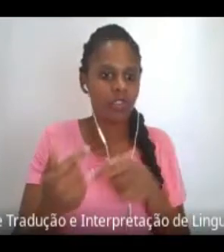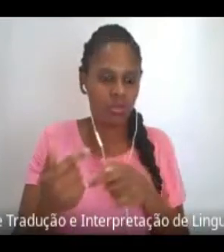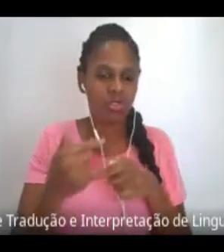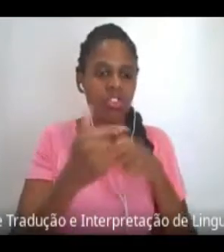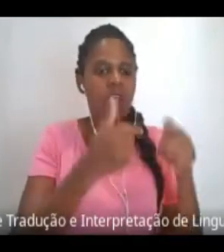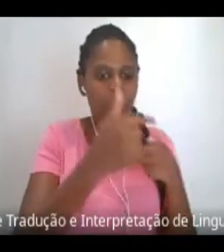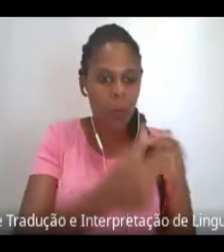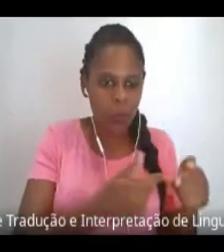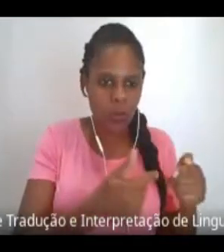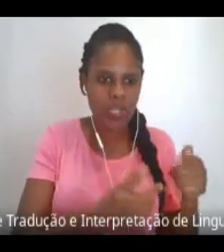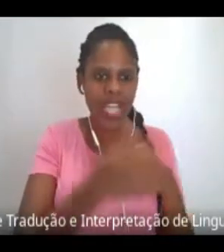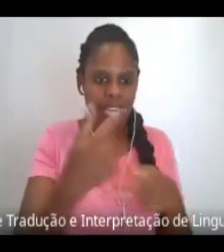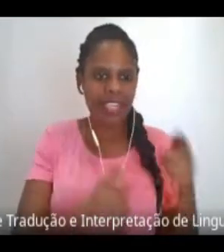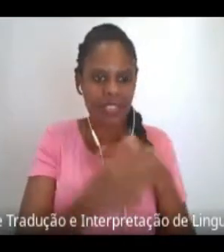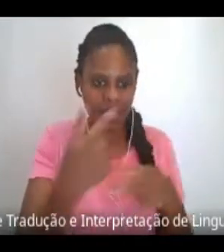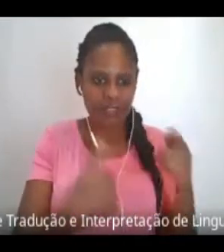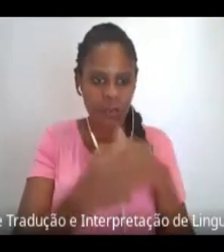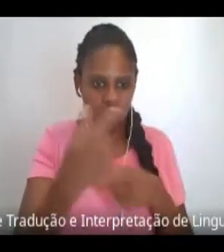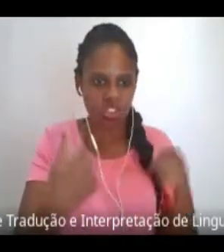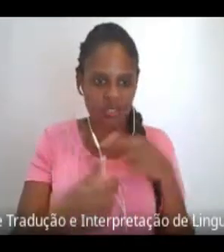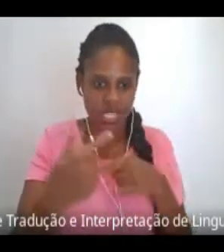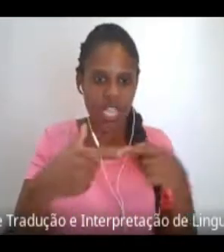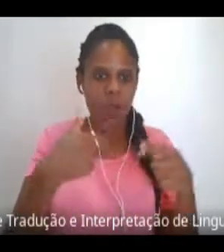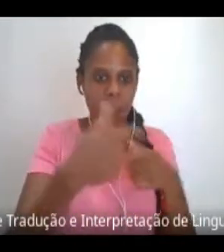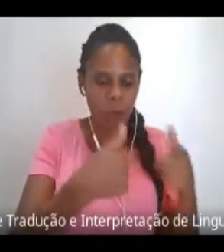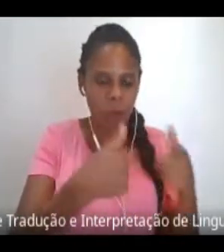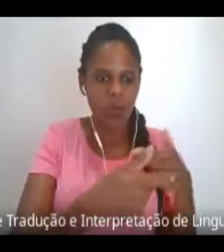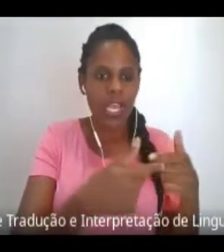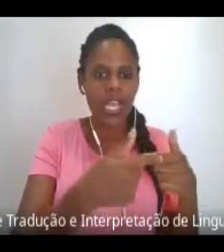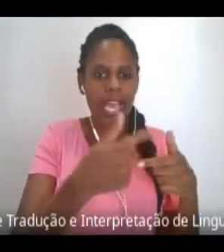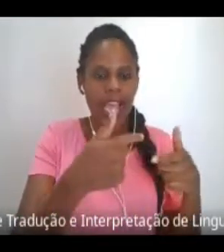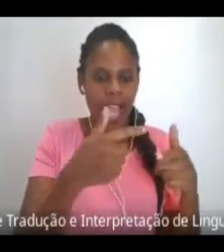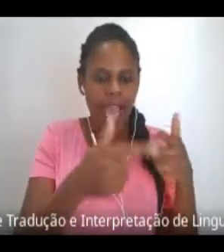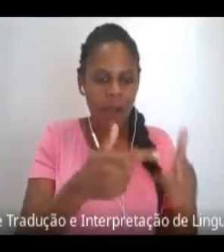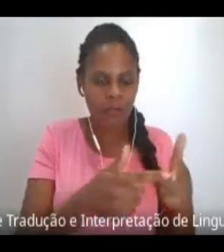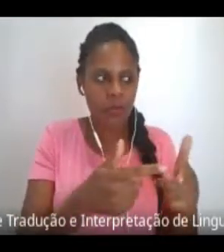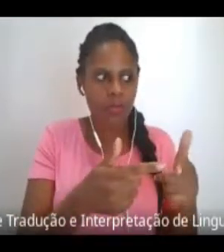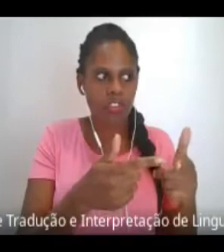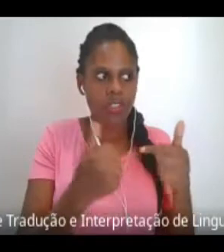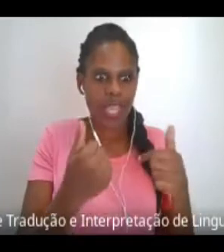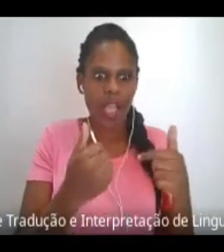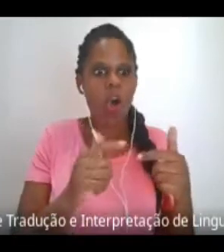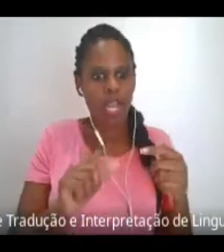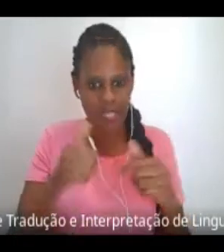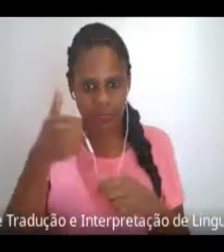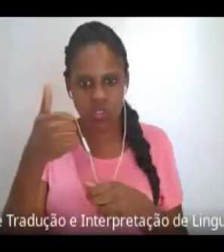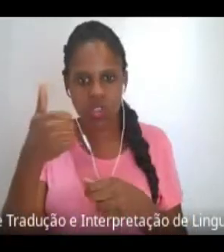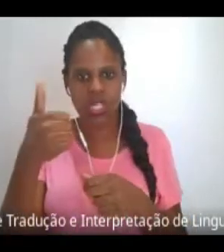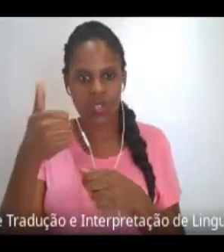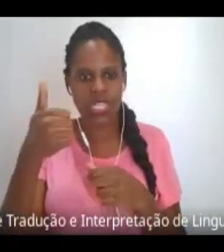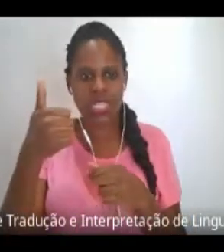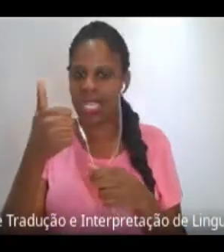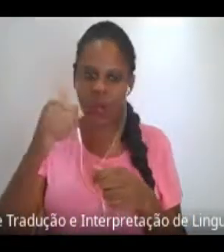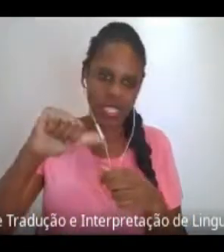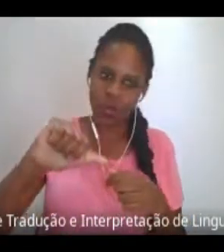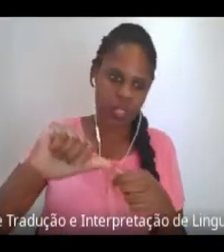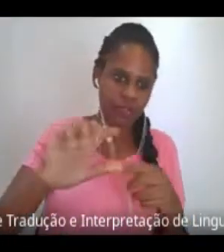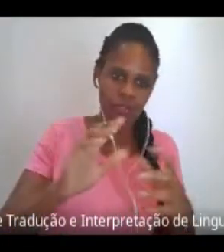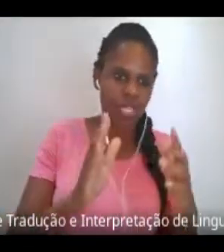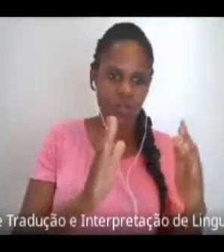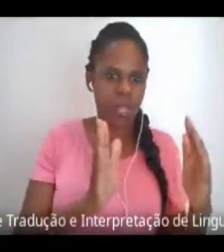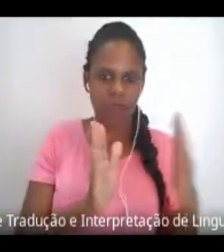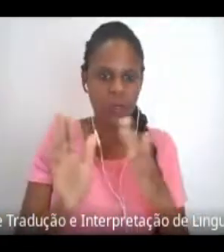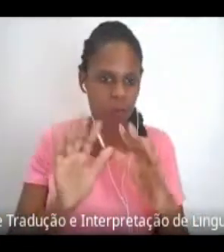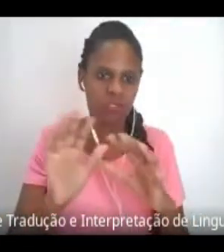público estar junto, sem o público estar dando essa devolutiva, sem o público alvo dizer, olha, tá funcionando assim não